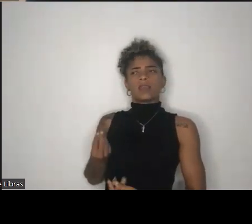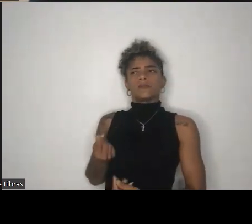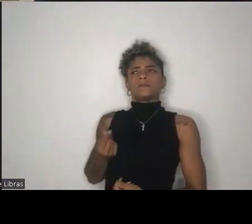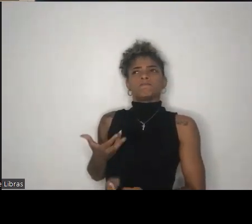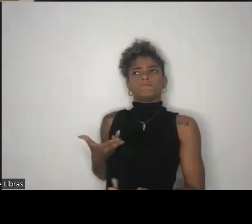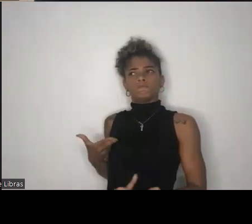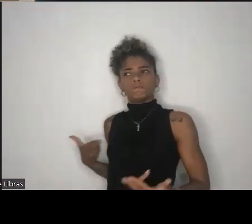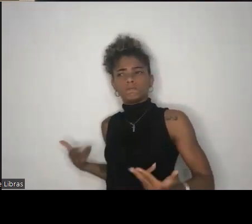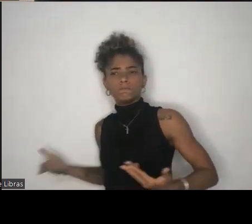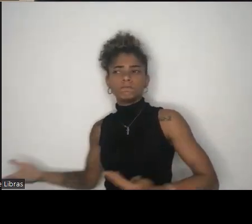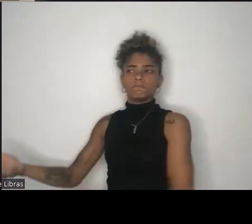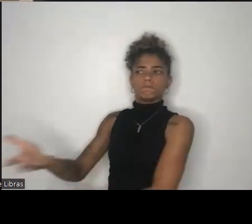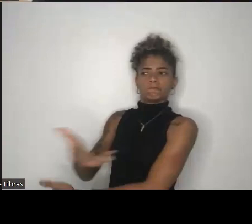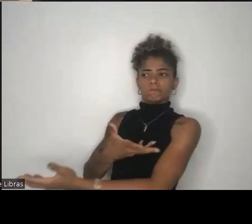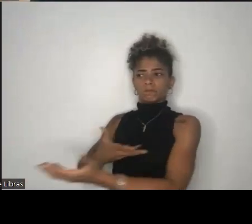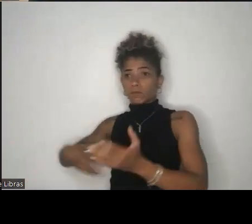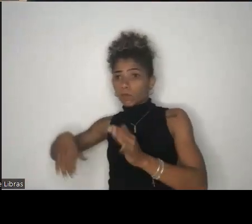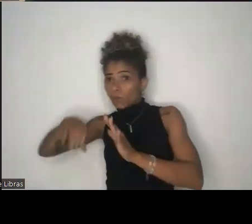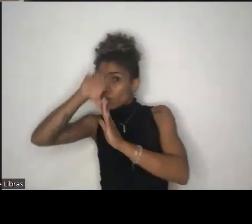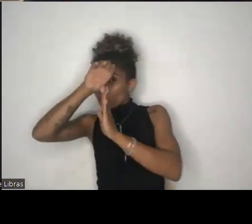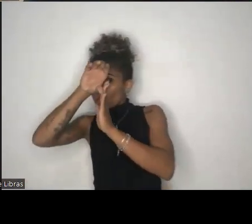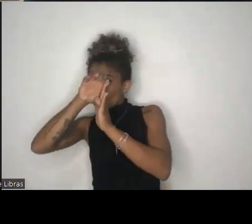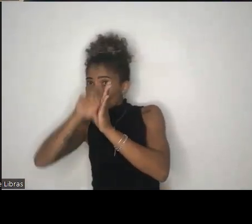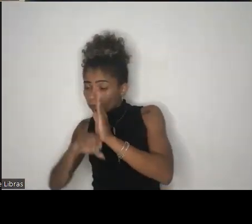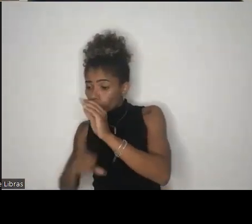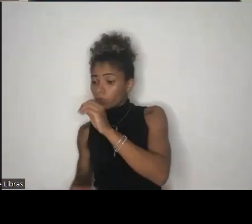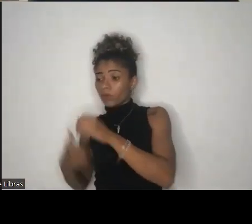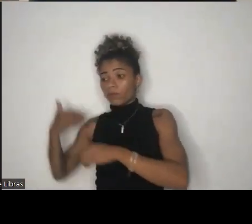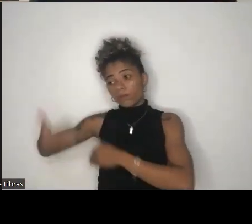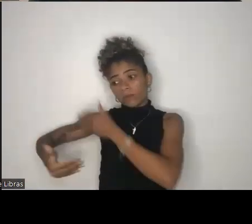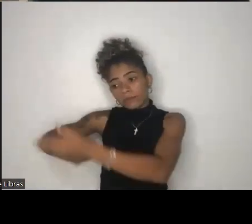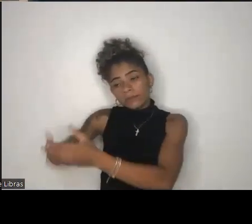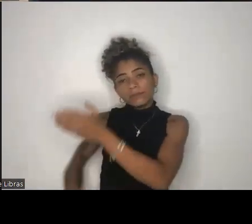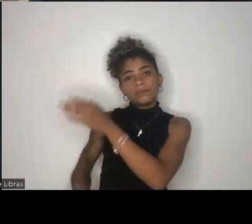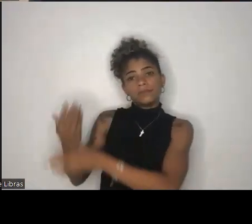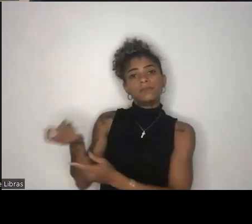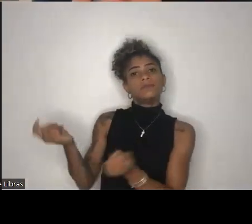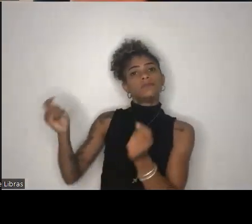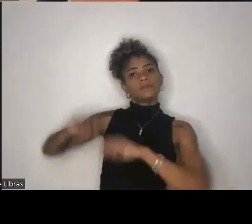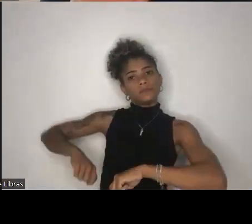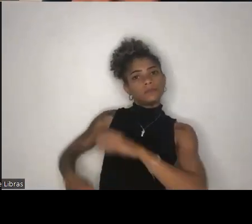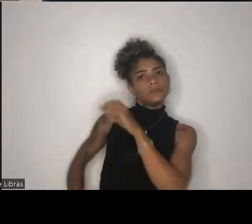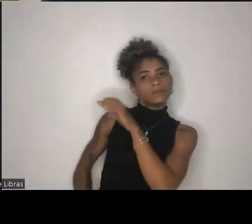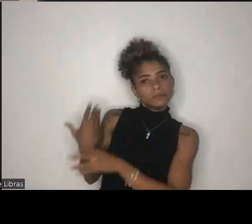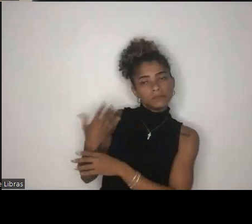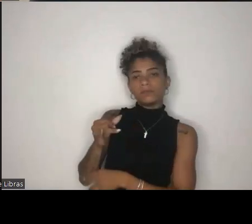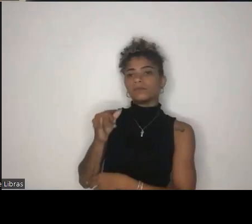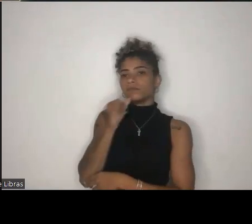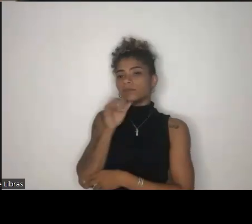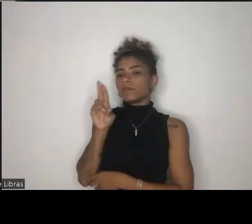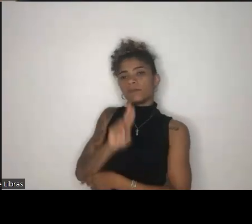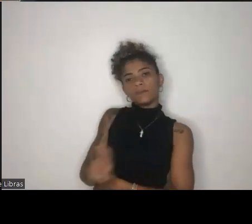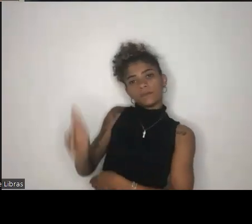é conceitual dentro do processo criativo e que ele pudesse ser manifestado através de